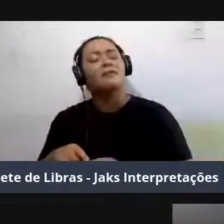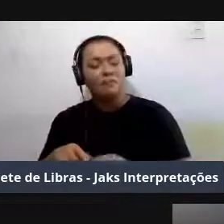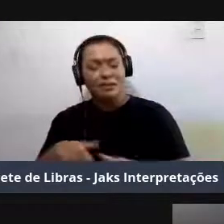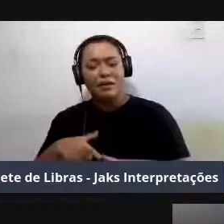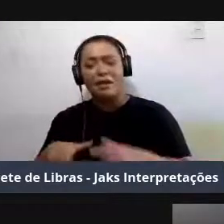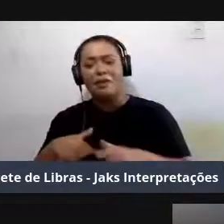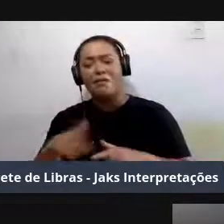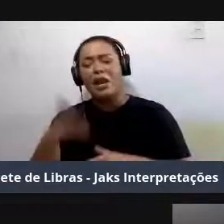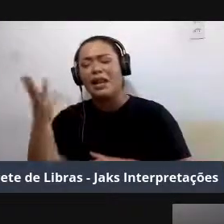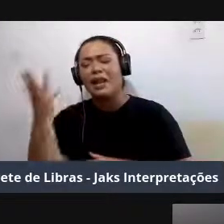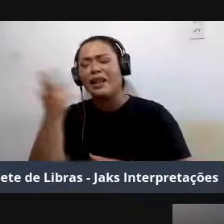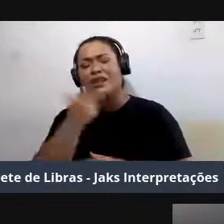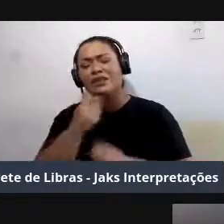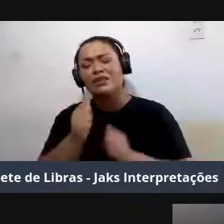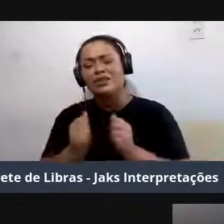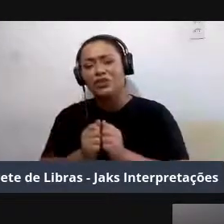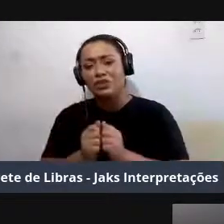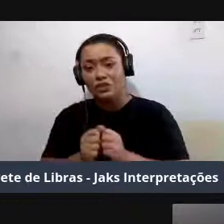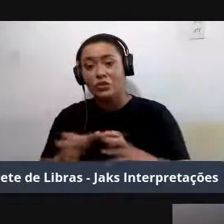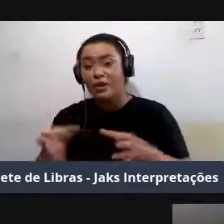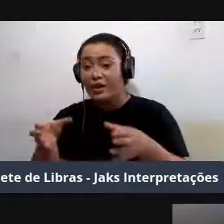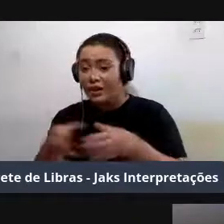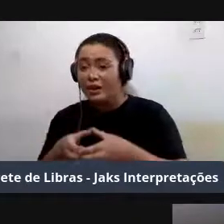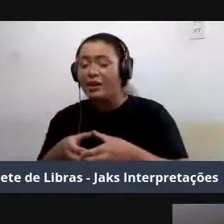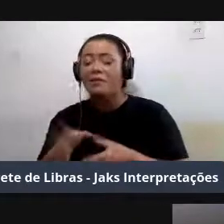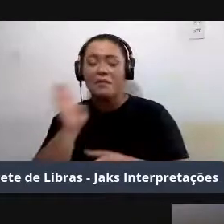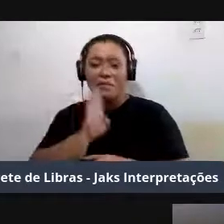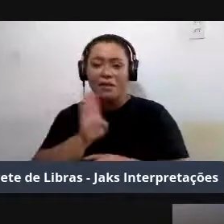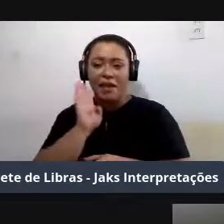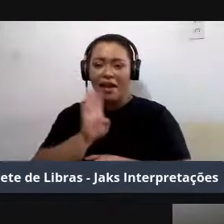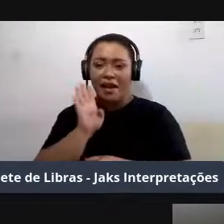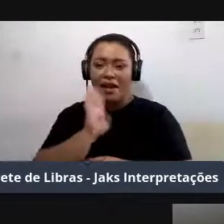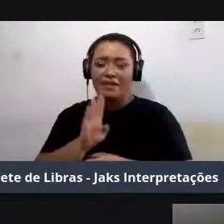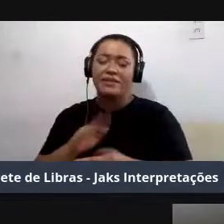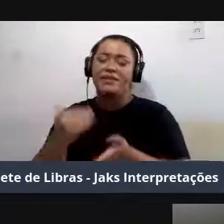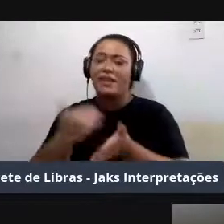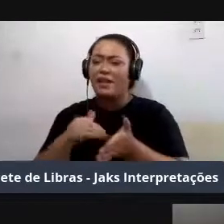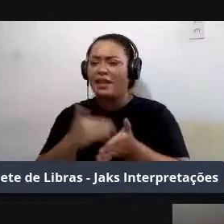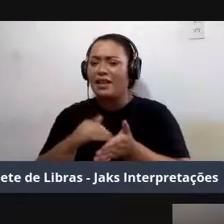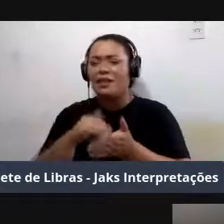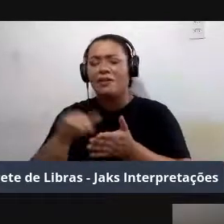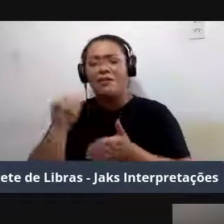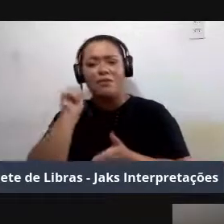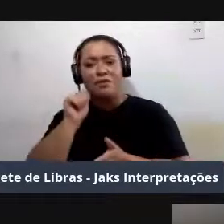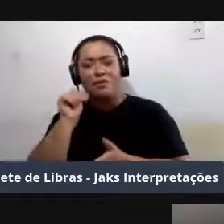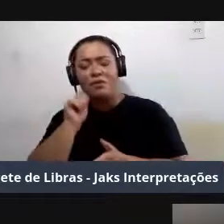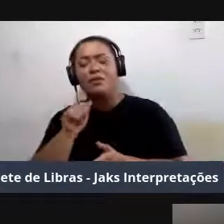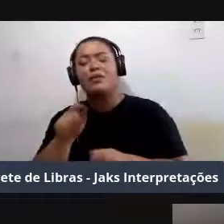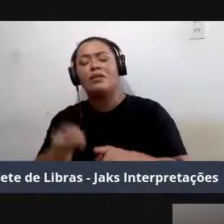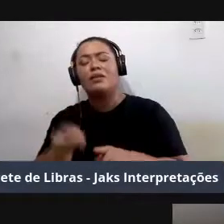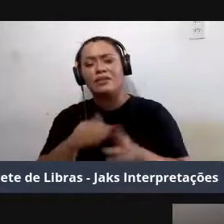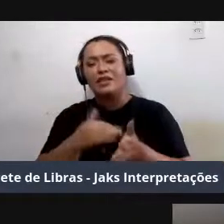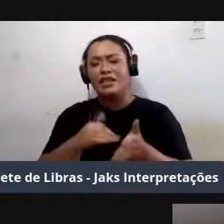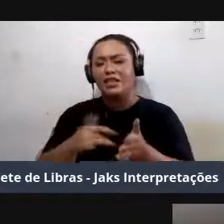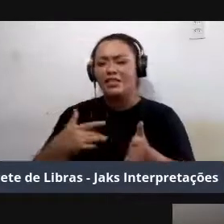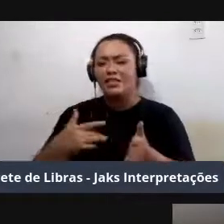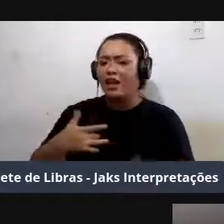com gente da Secretaria da Mulher, da Saúde, né? Dos DSEI.